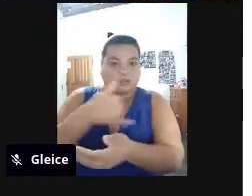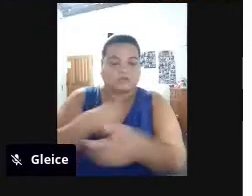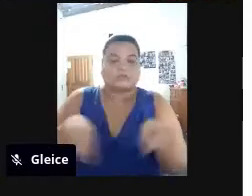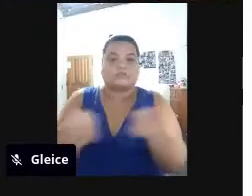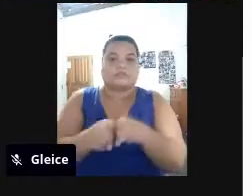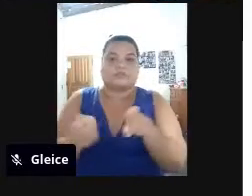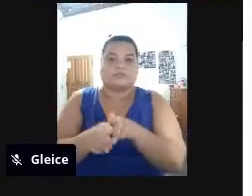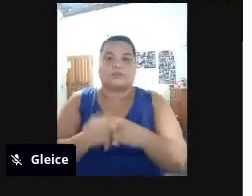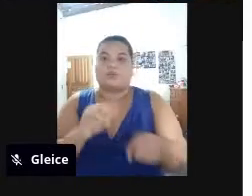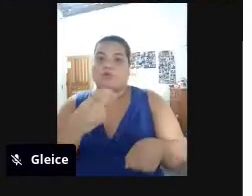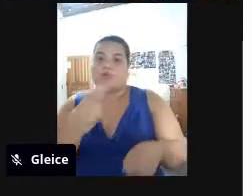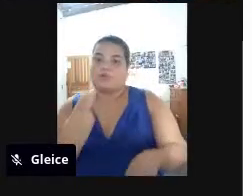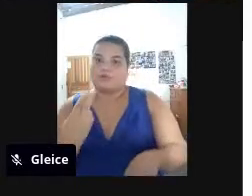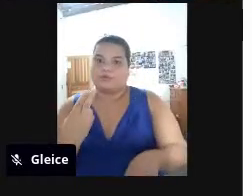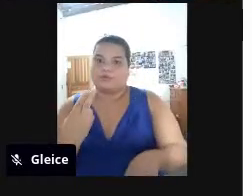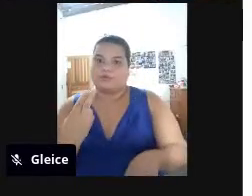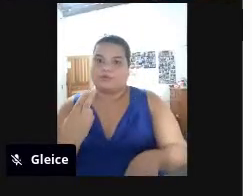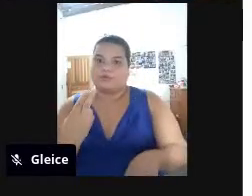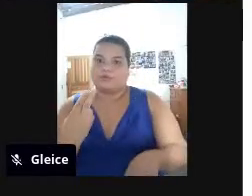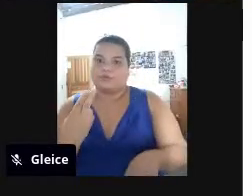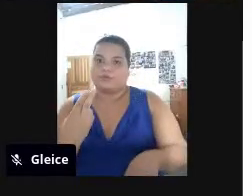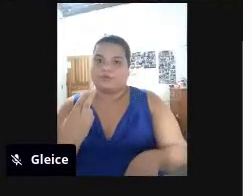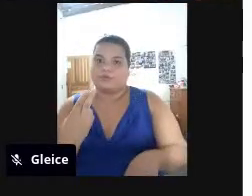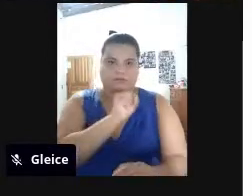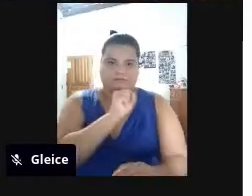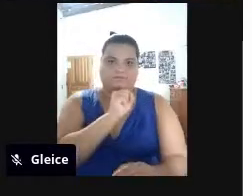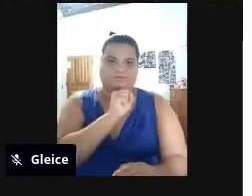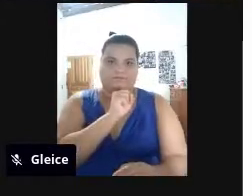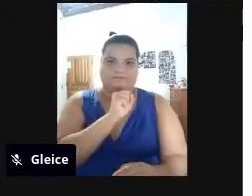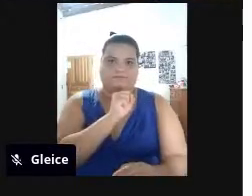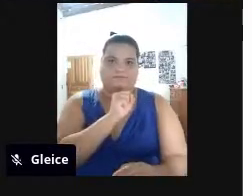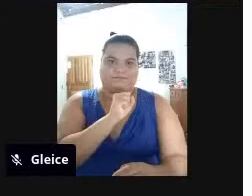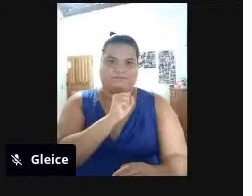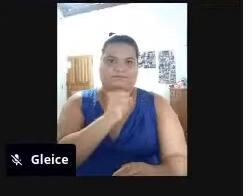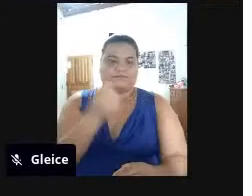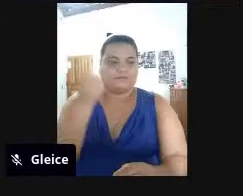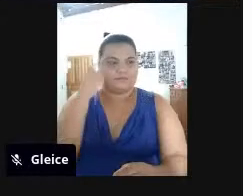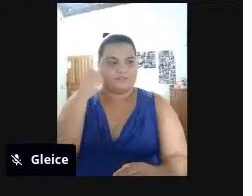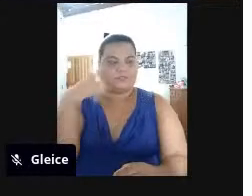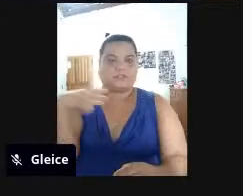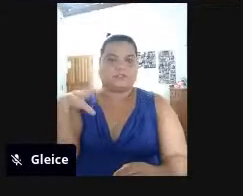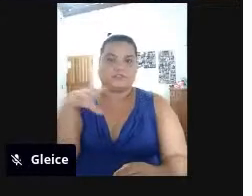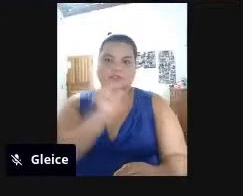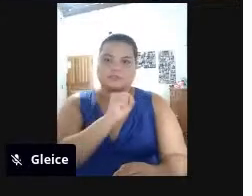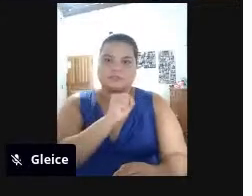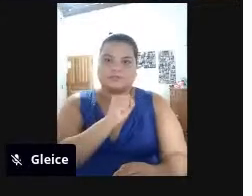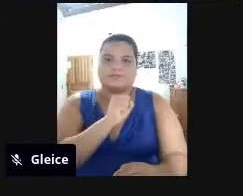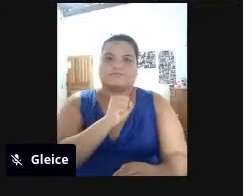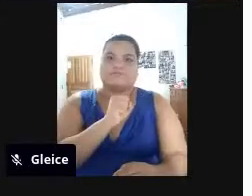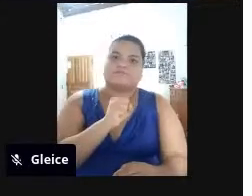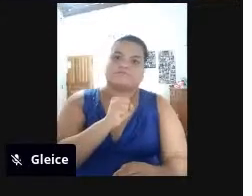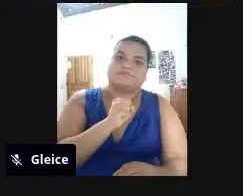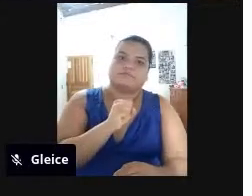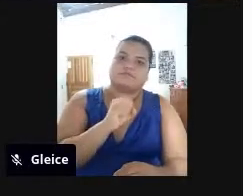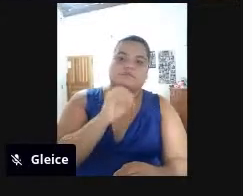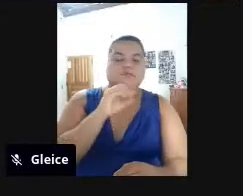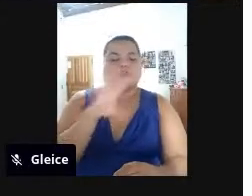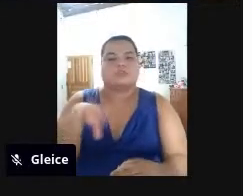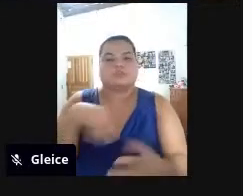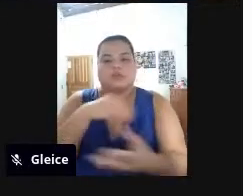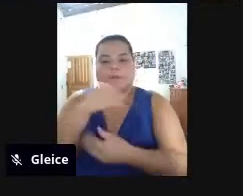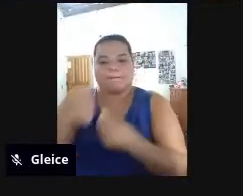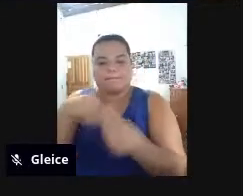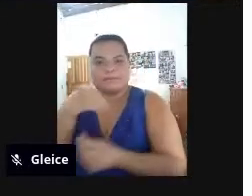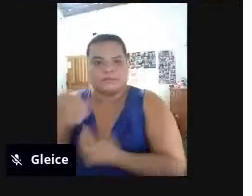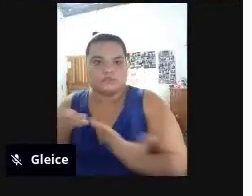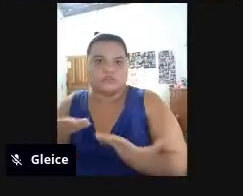rápida, visando uma rápida recuperação, utilizando uma dose de suplemento proteico vegetal, sempre lembrando que a